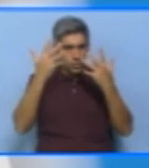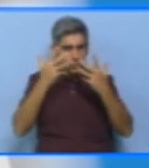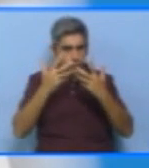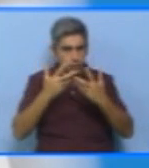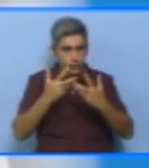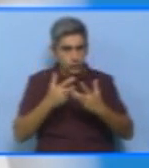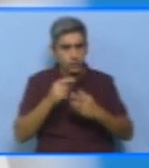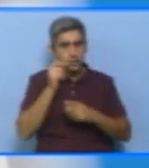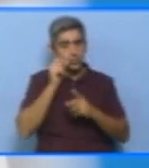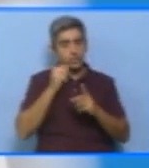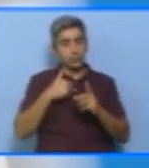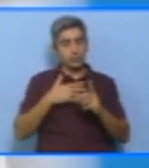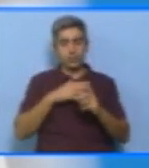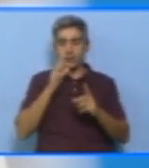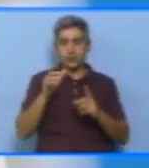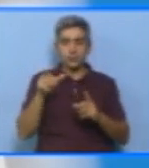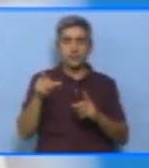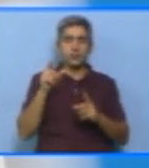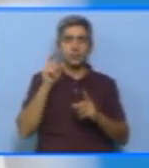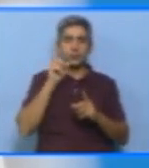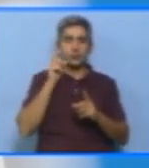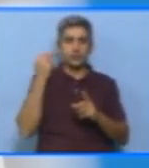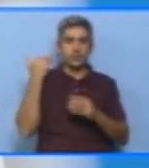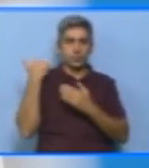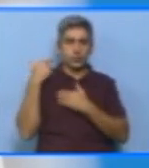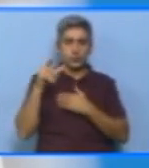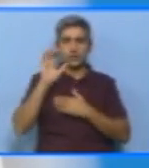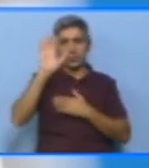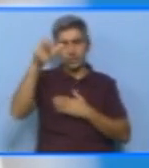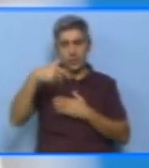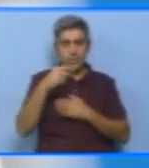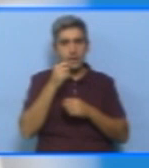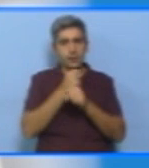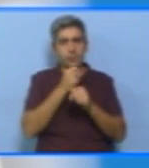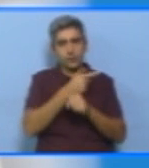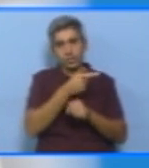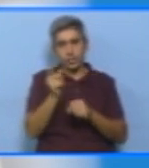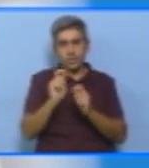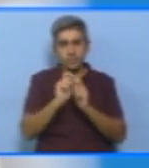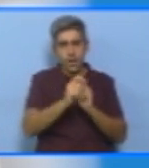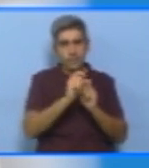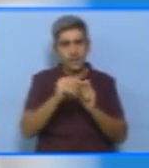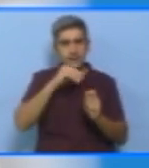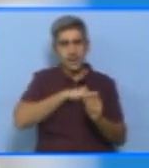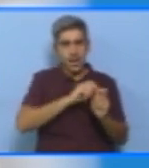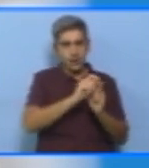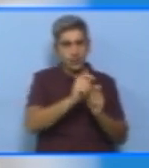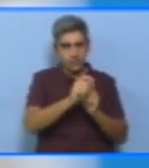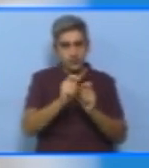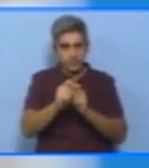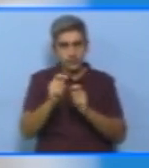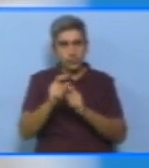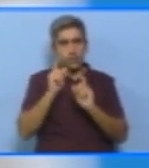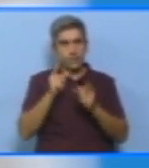da vinha disse ao capataz: Chama os trabalhadores e paga-lhes o salário, a começar